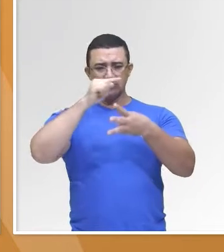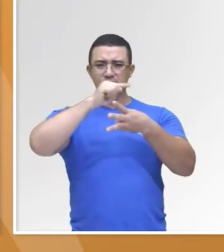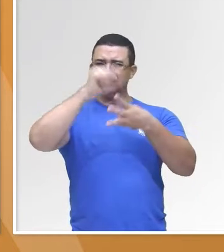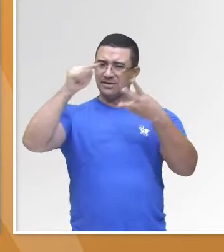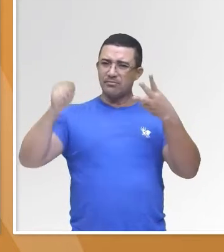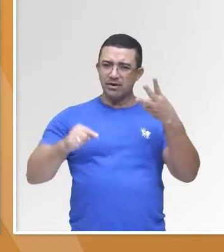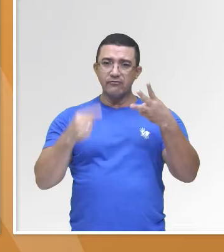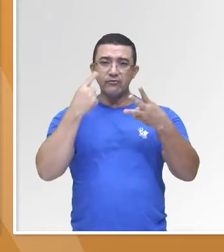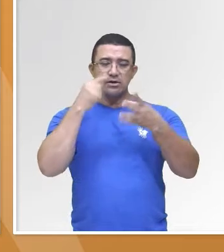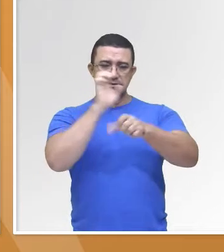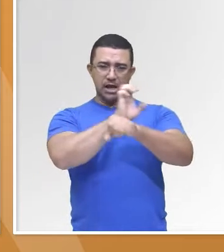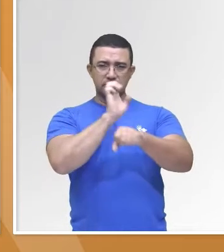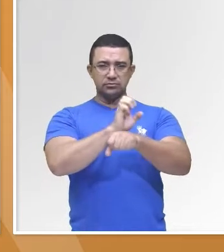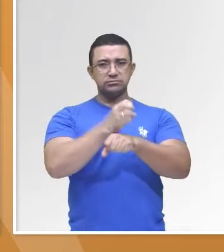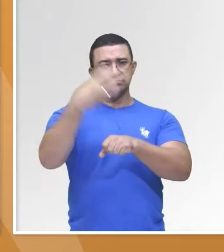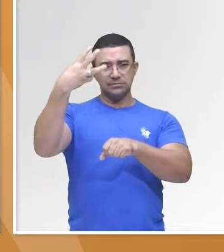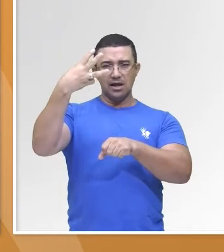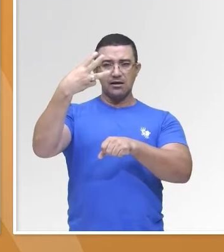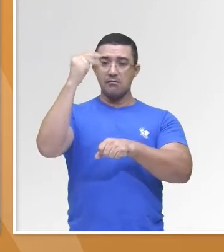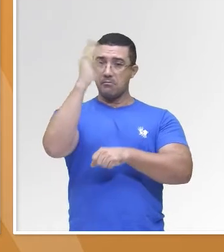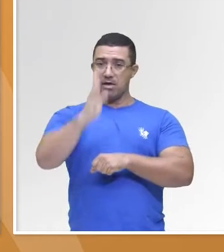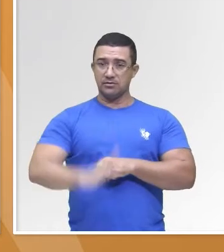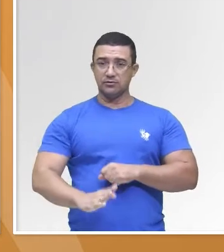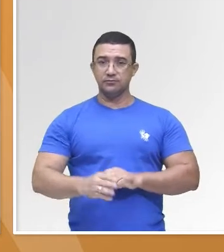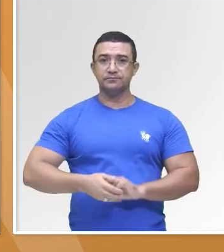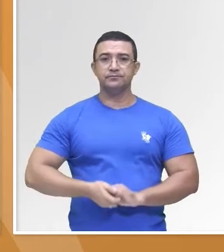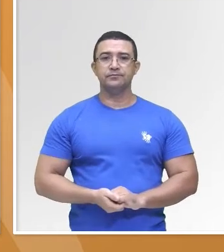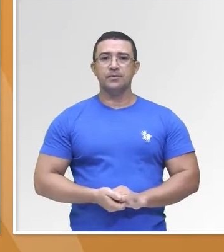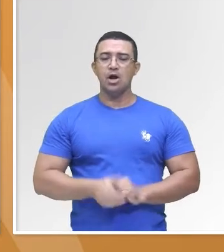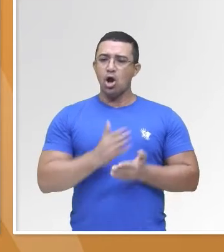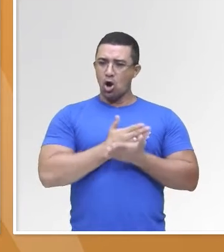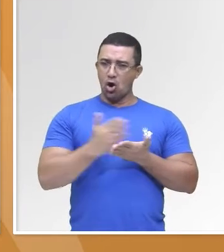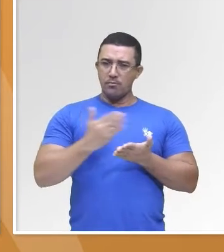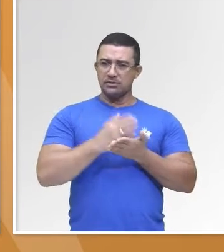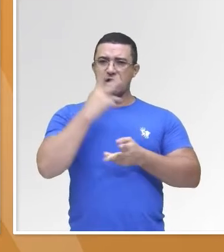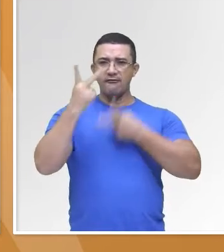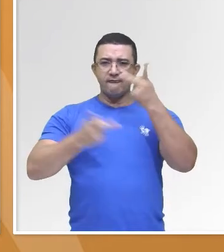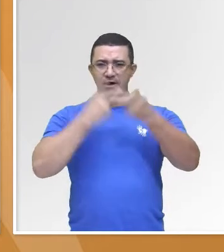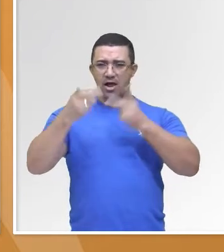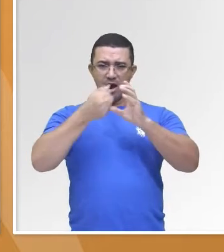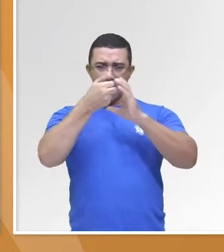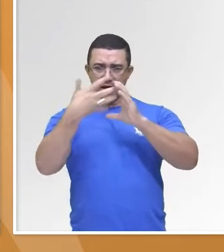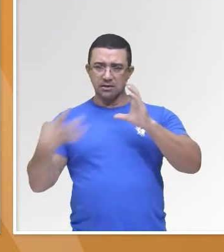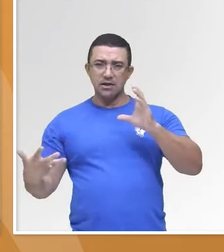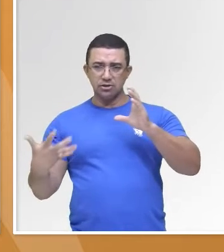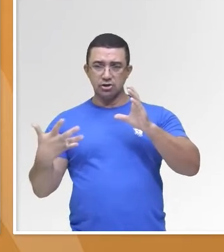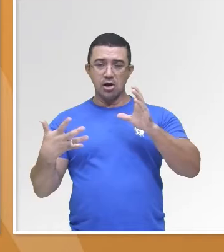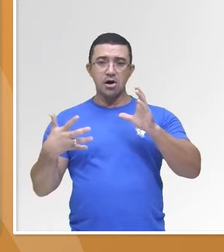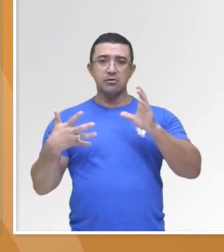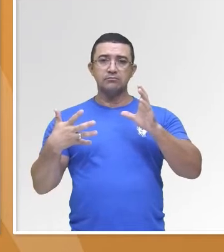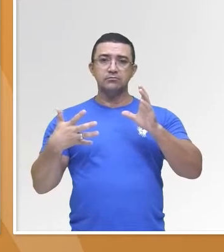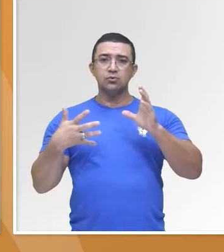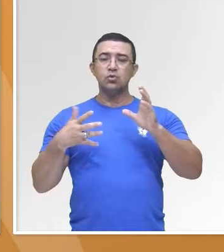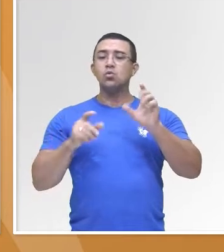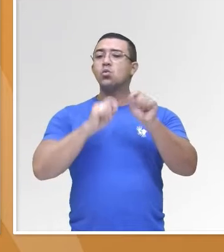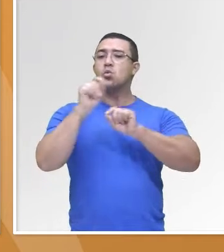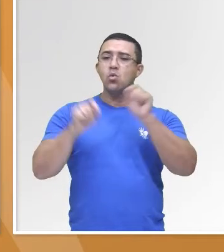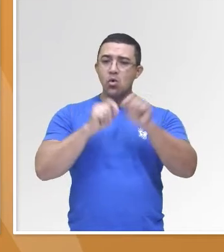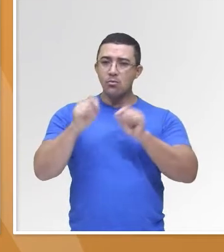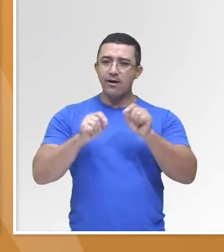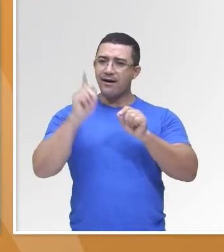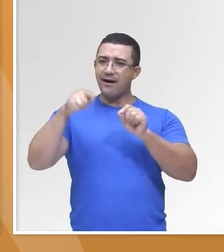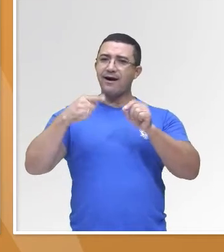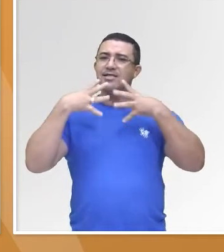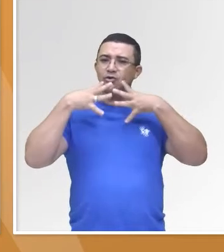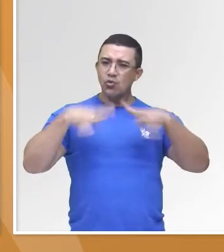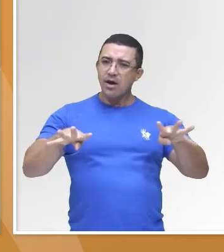estados brasileiros, certo? Então, a gente vai começar a falar sobre as características físicas, ou seja, o quadro natural, e a